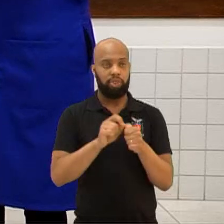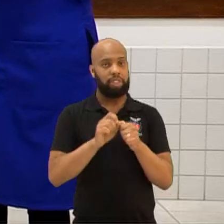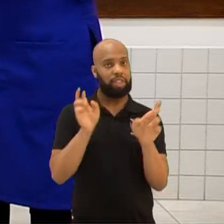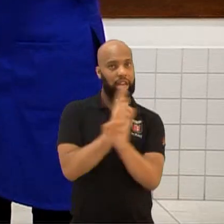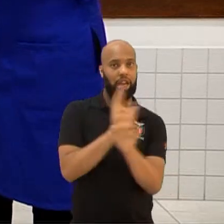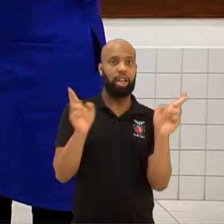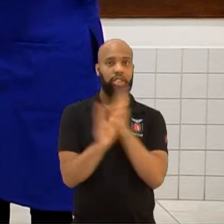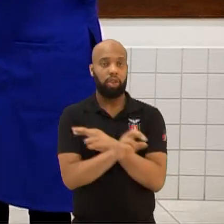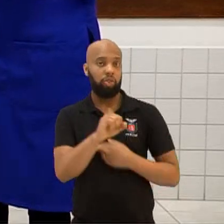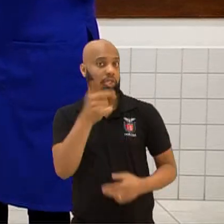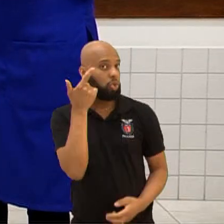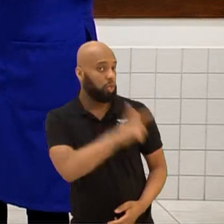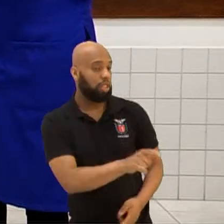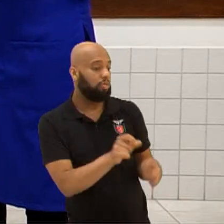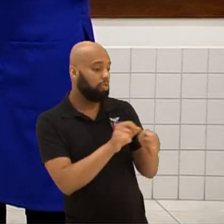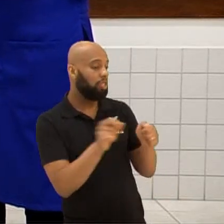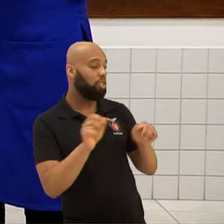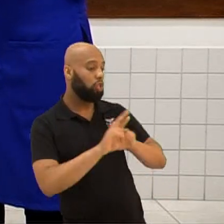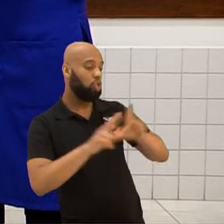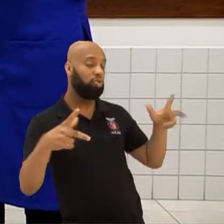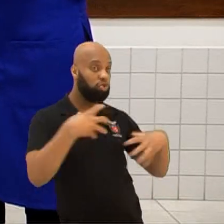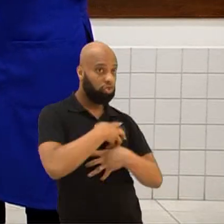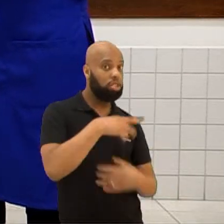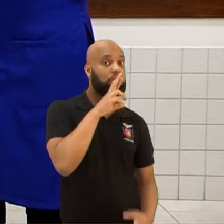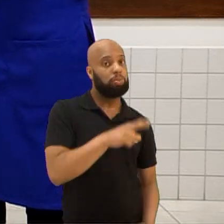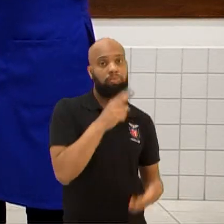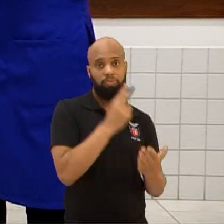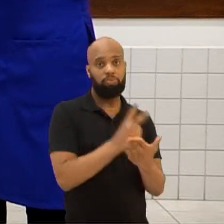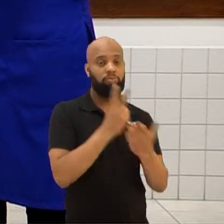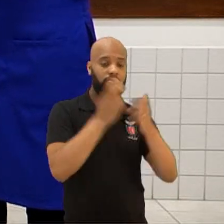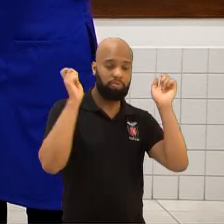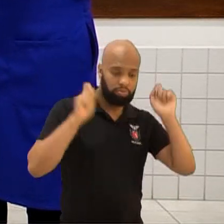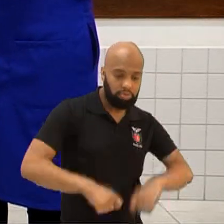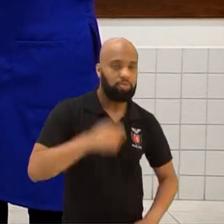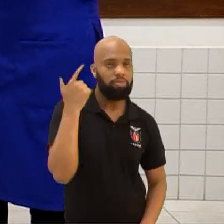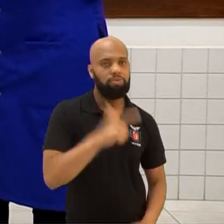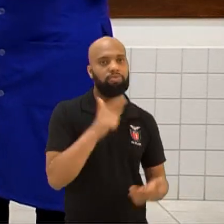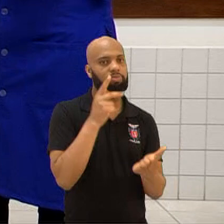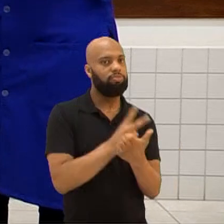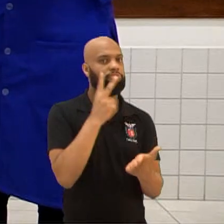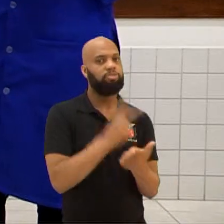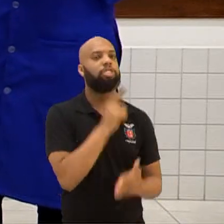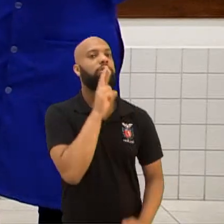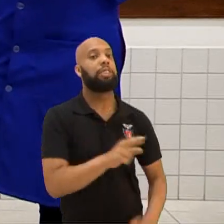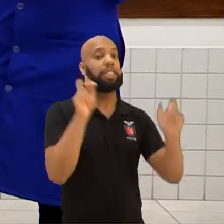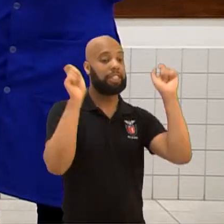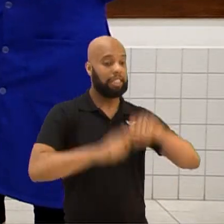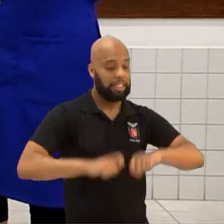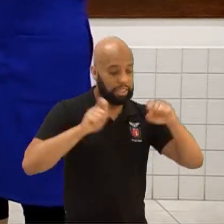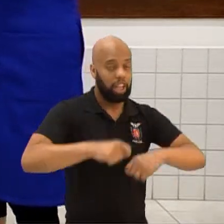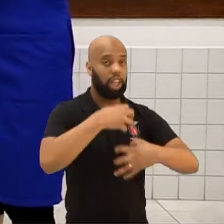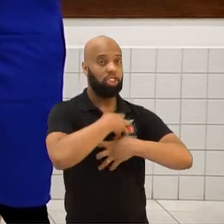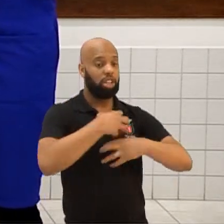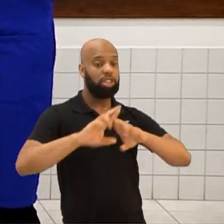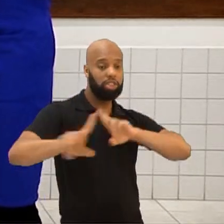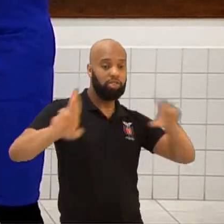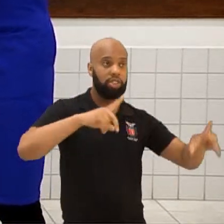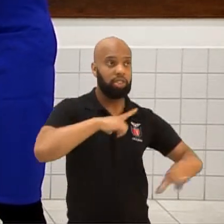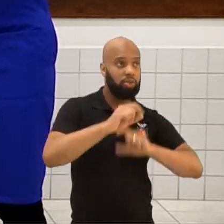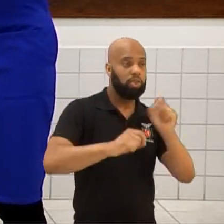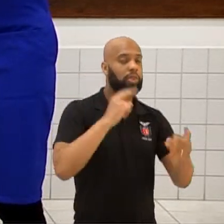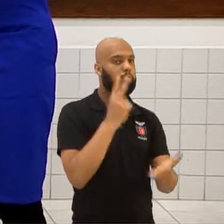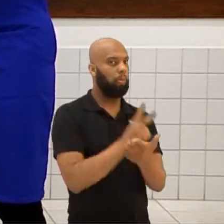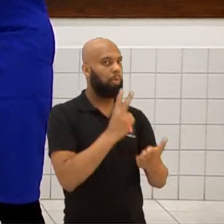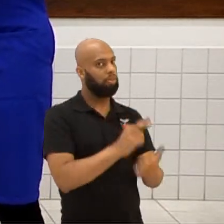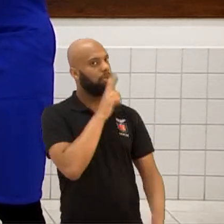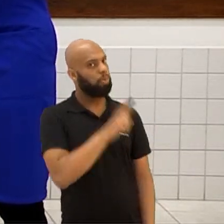Okay? Então, também é possível realizar essa operação e chegar no mesmo resultado. Né? Formas diferentes devem nos levar ao